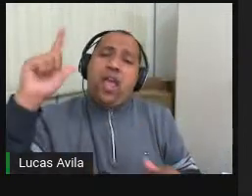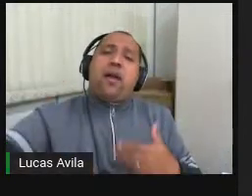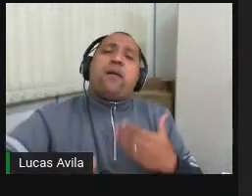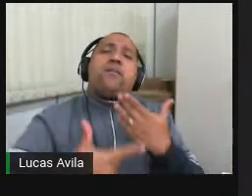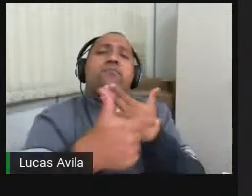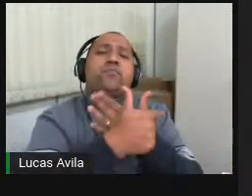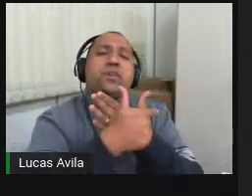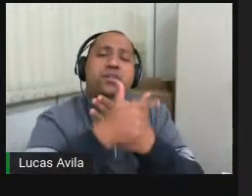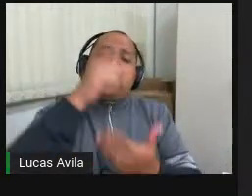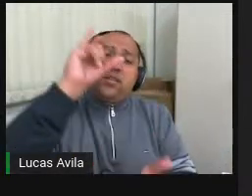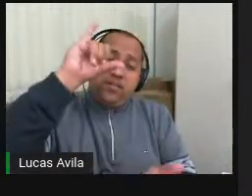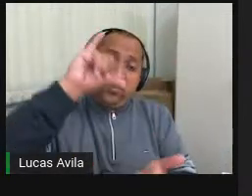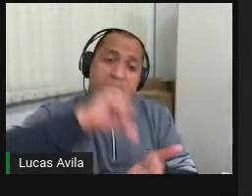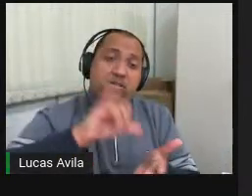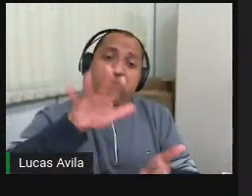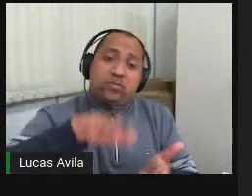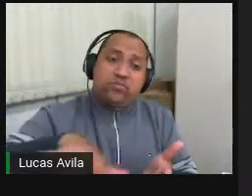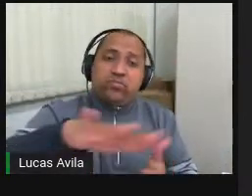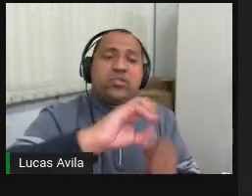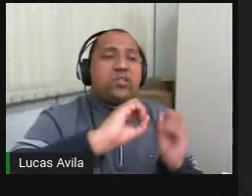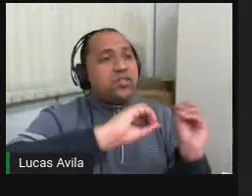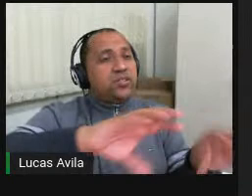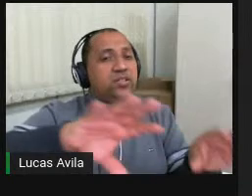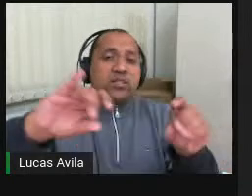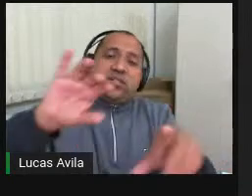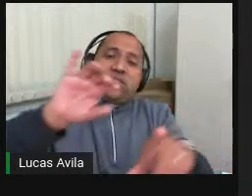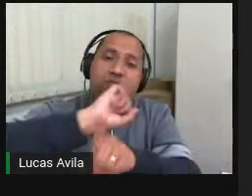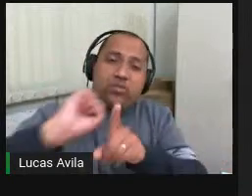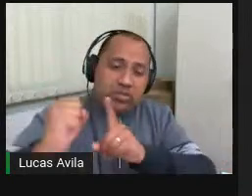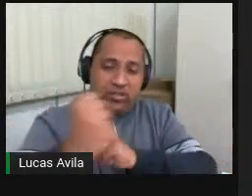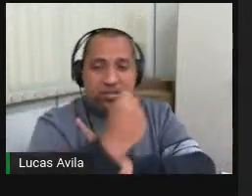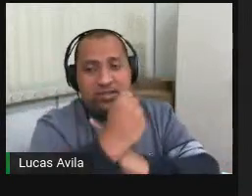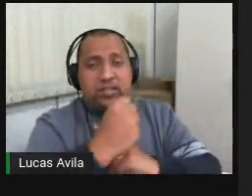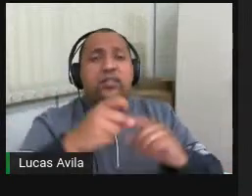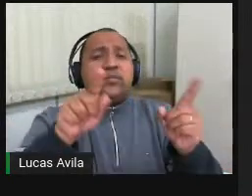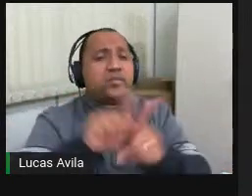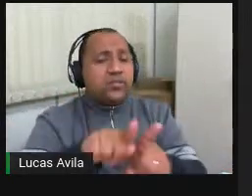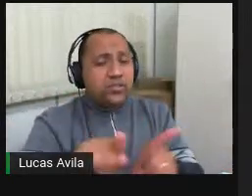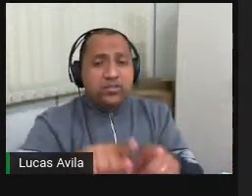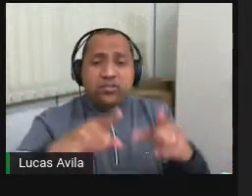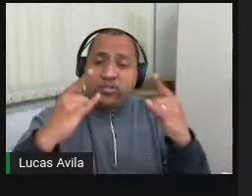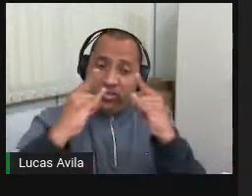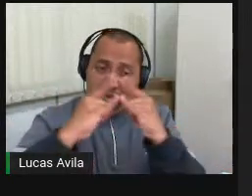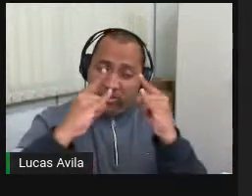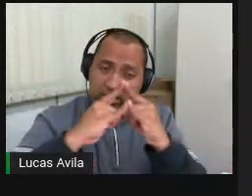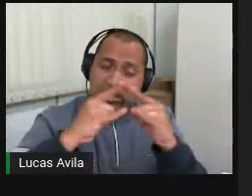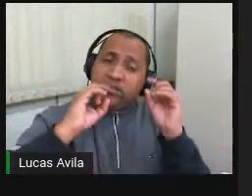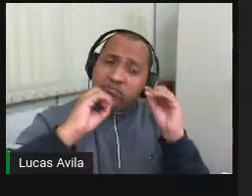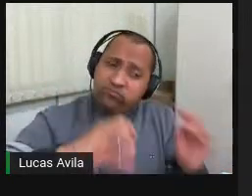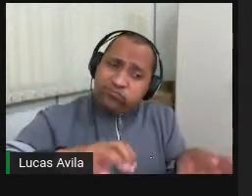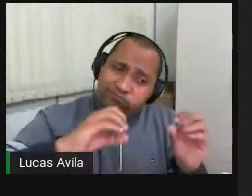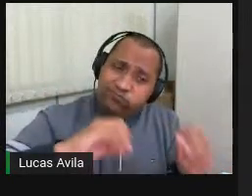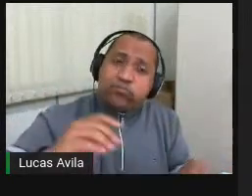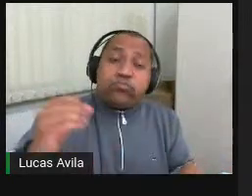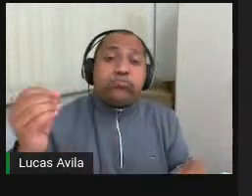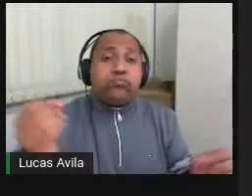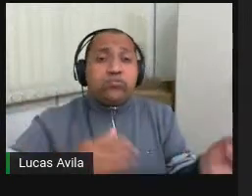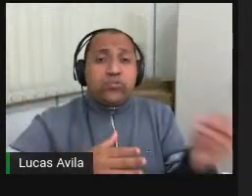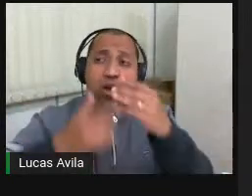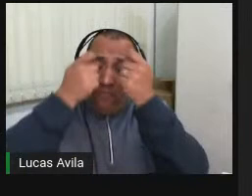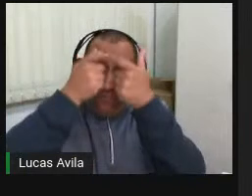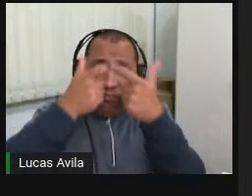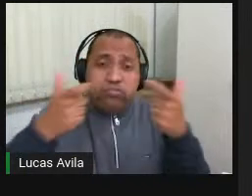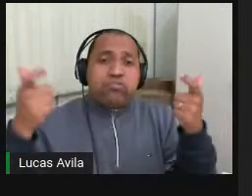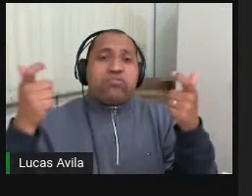na emancipação do nosso tecido social. Além de ser uma instituição de ensino, ela produz novos conhecimentos